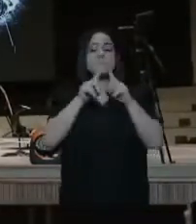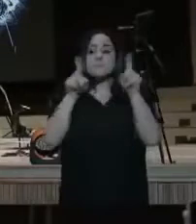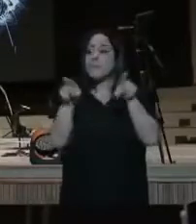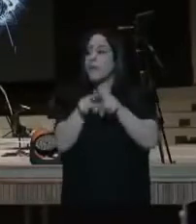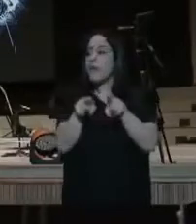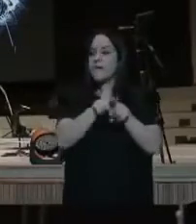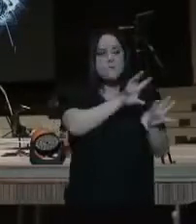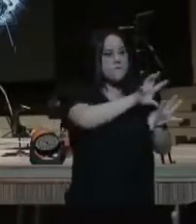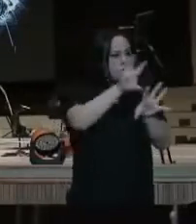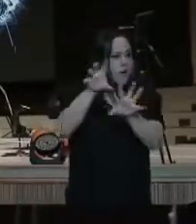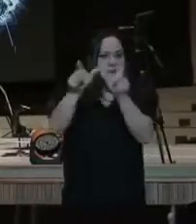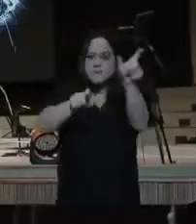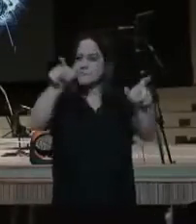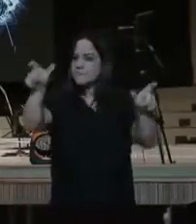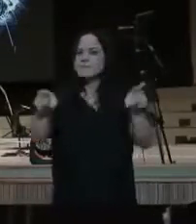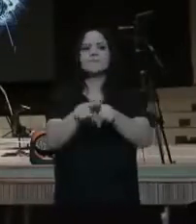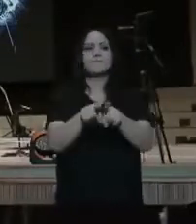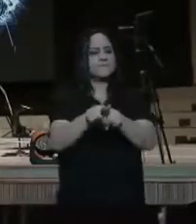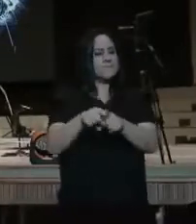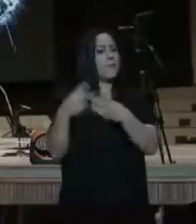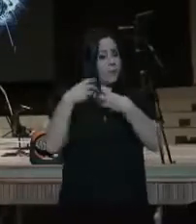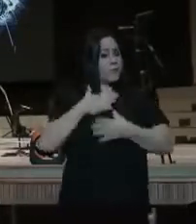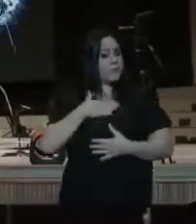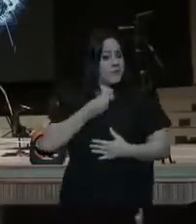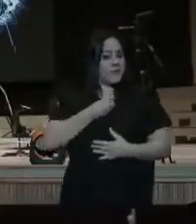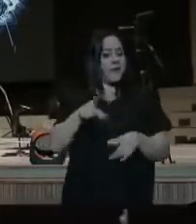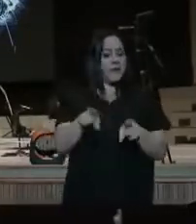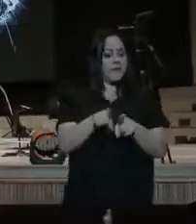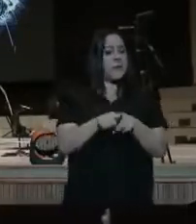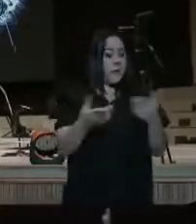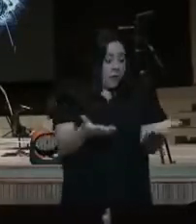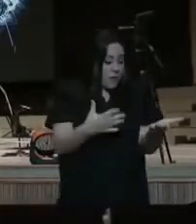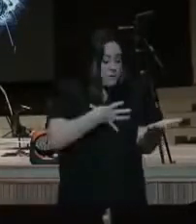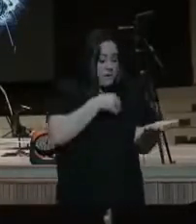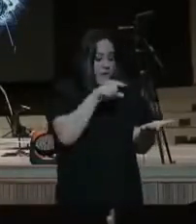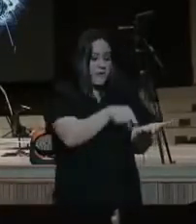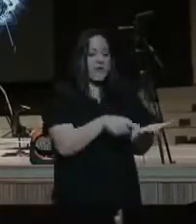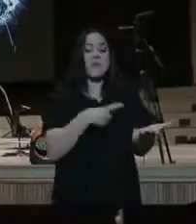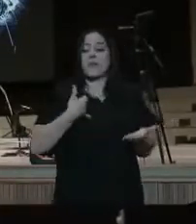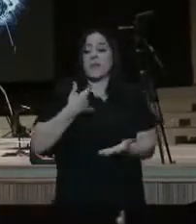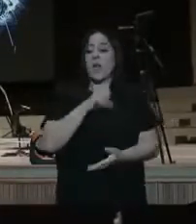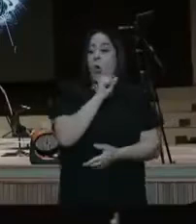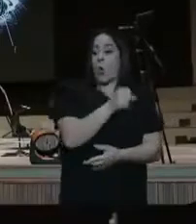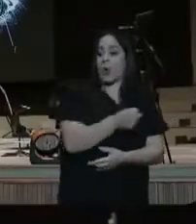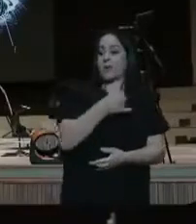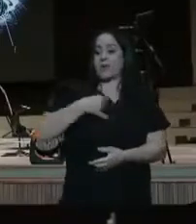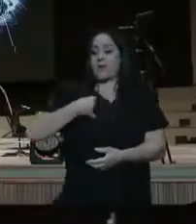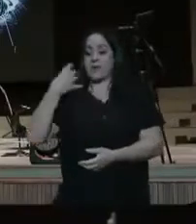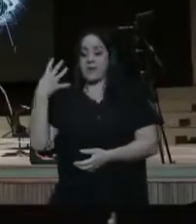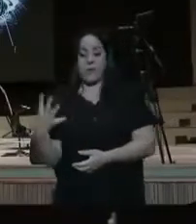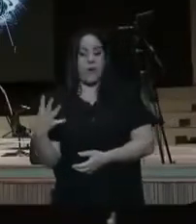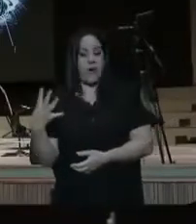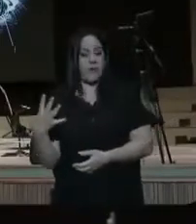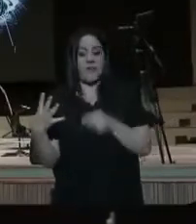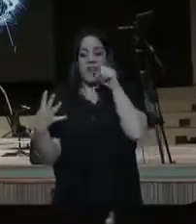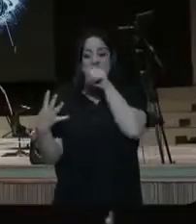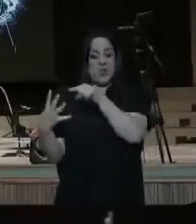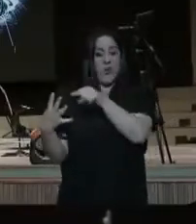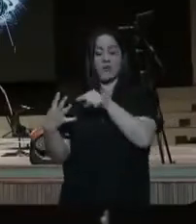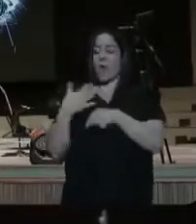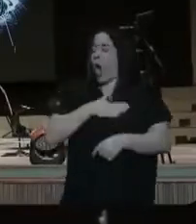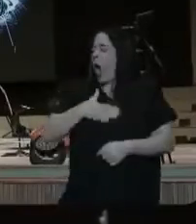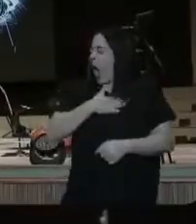ao seu redor afetou a minha ea da minha filha agora eu tenho uma de 8 mais de 4 de 4 gosta mais da igreja do que